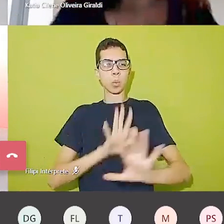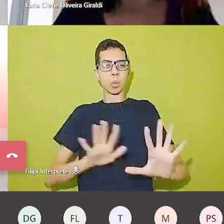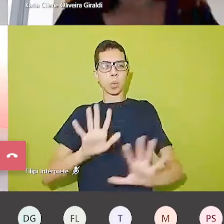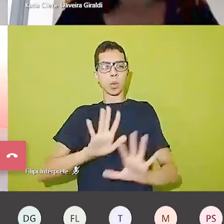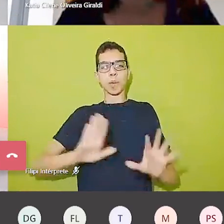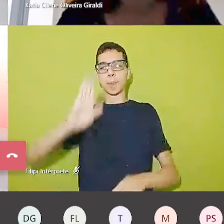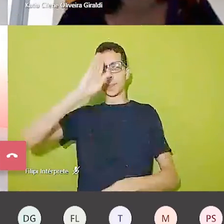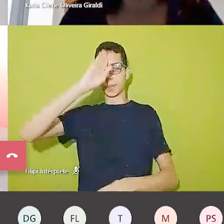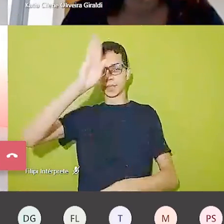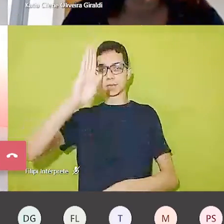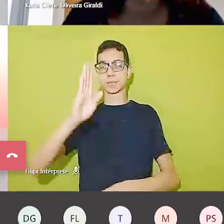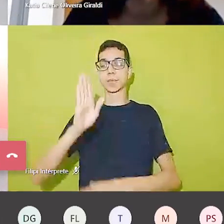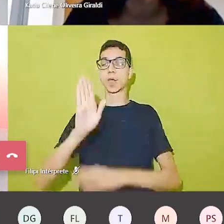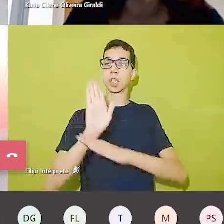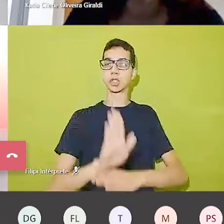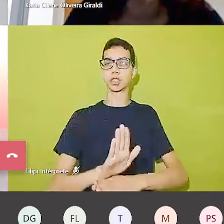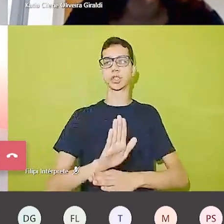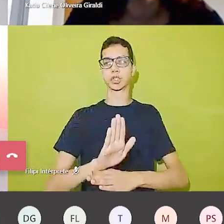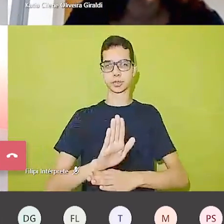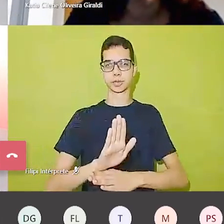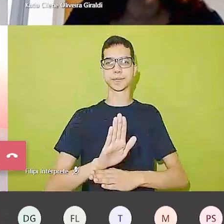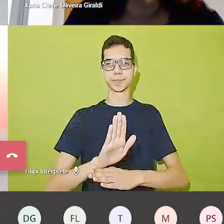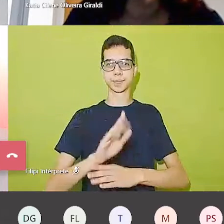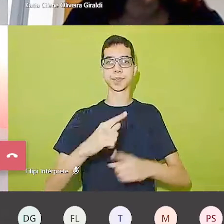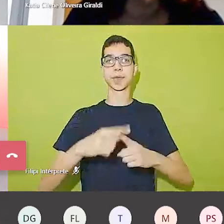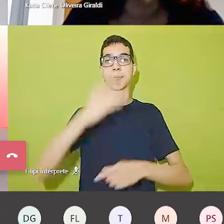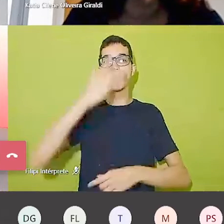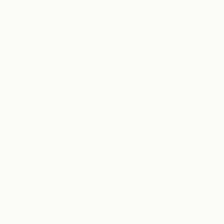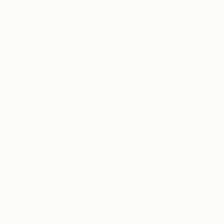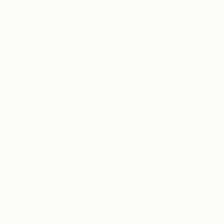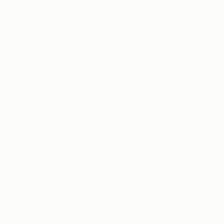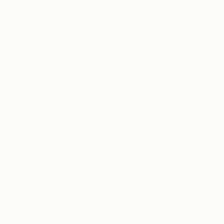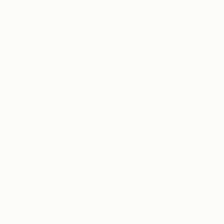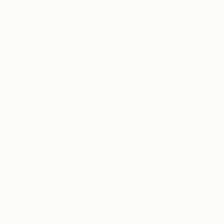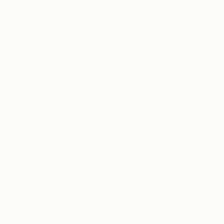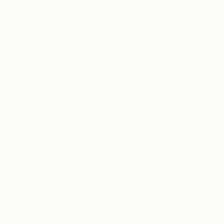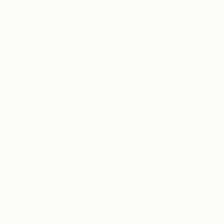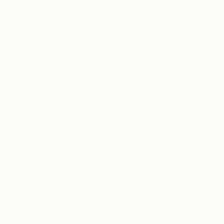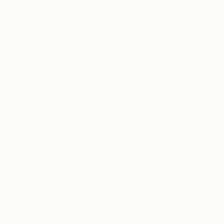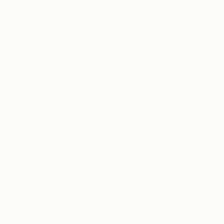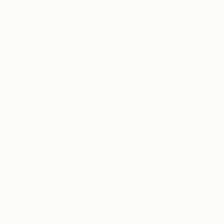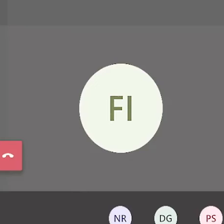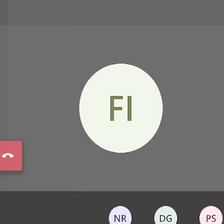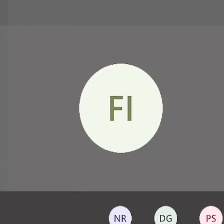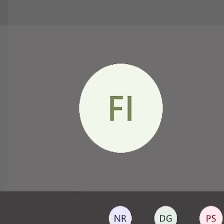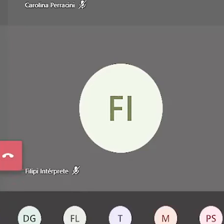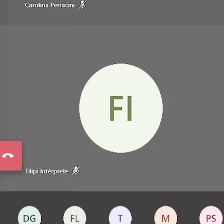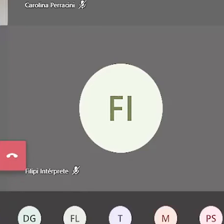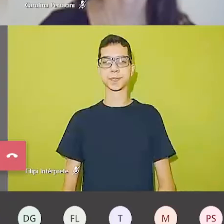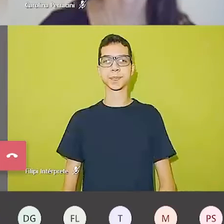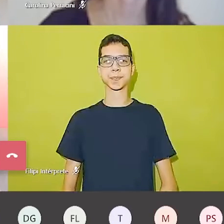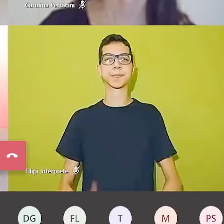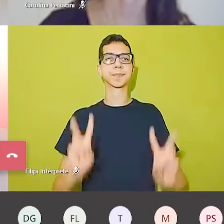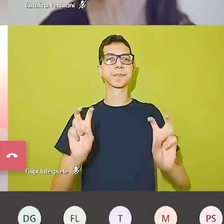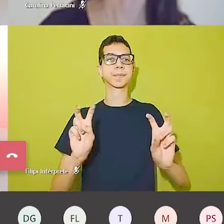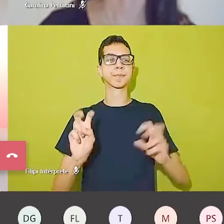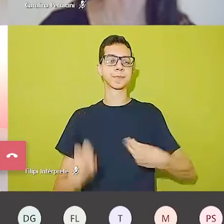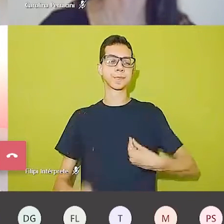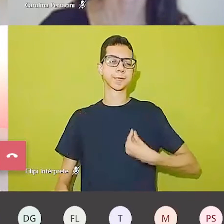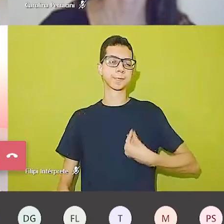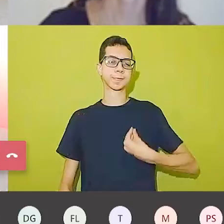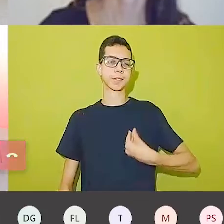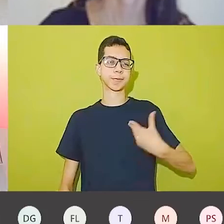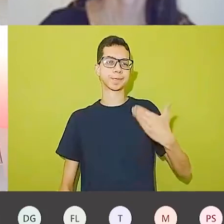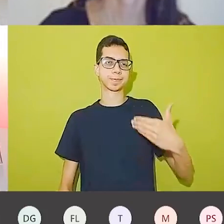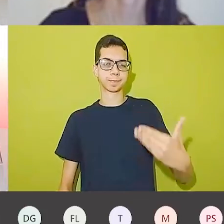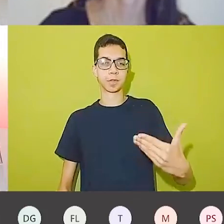população que sobrevivem nas ruas. Sobrevivem, entre aspas. E a Bruna Crema comentou: parabéns, Carol e toda a equipe